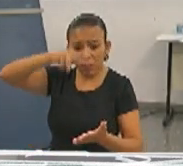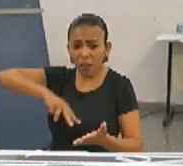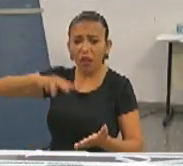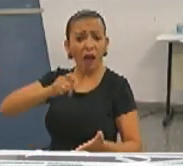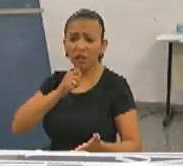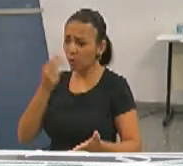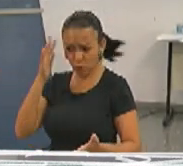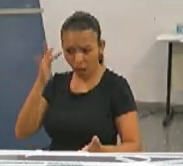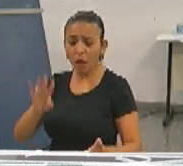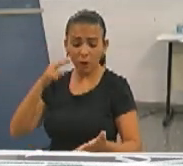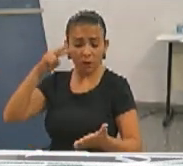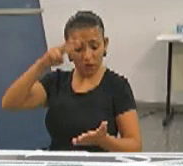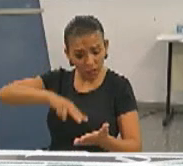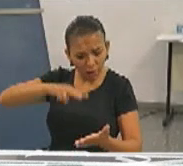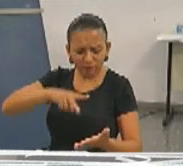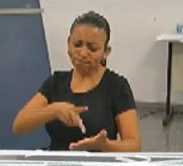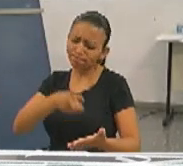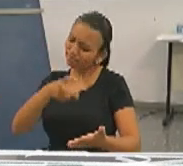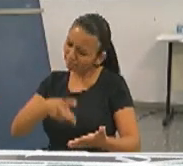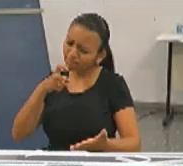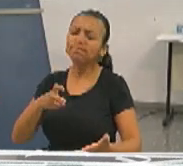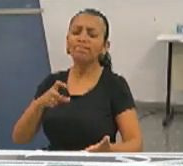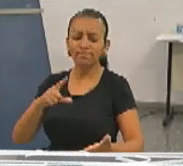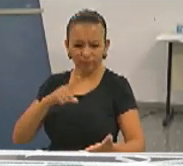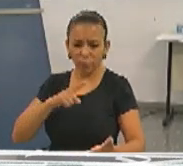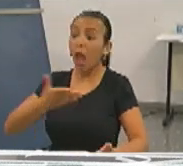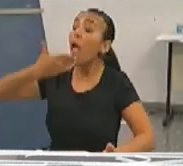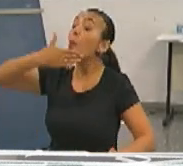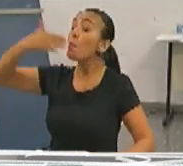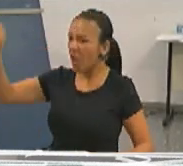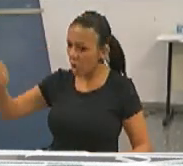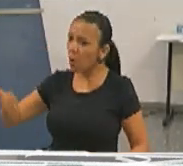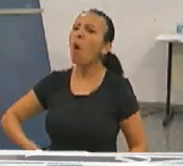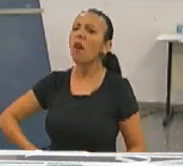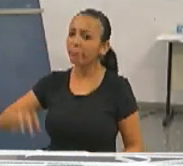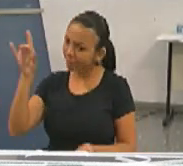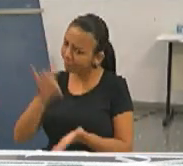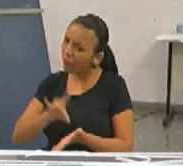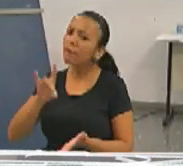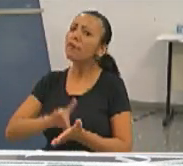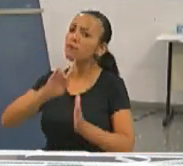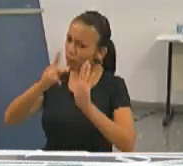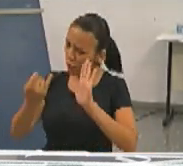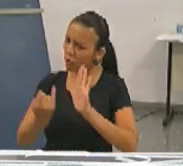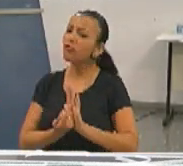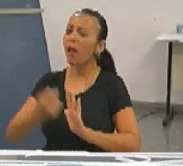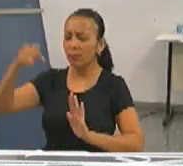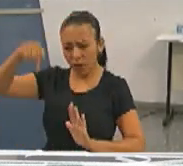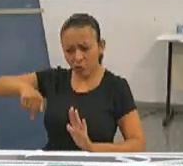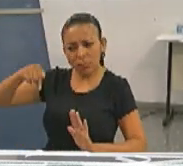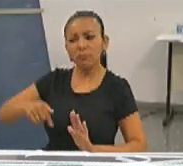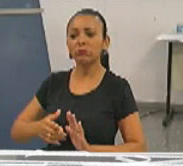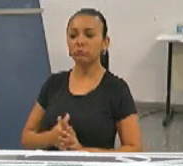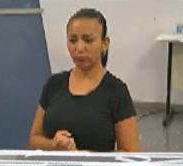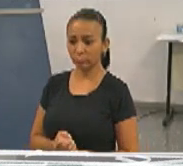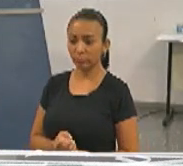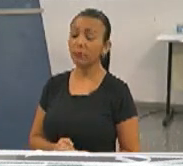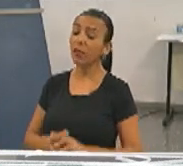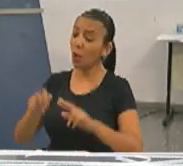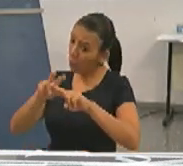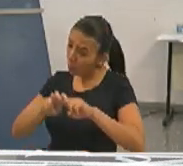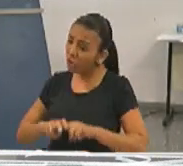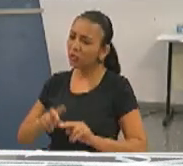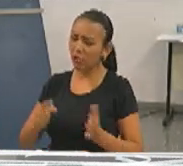consultou, vocês vão enxergar lá, vão verificar que é o melhor projeto de universidade para a nossa universidade, né? Tanto é que lá